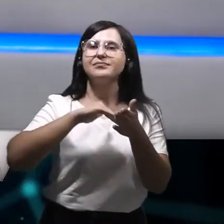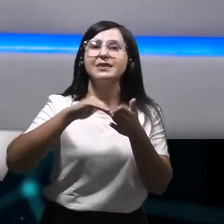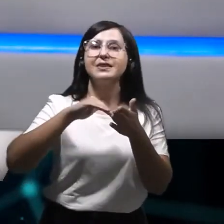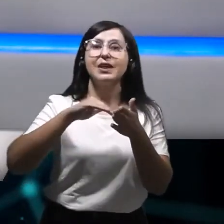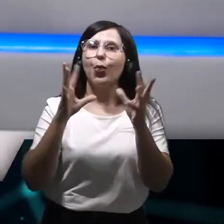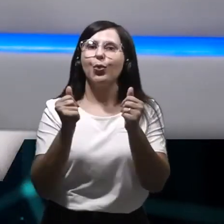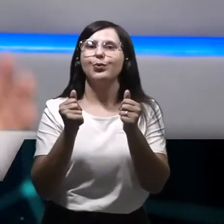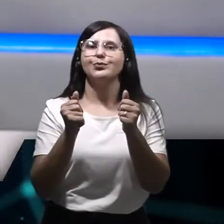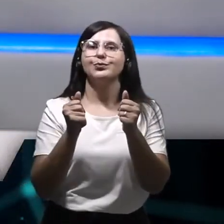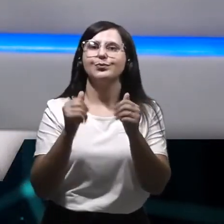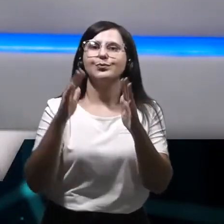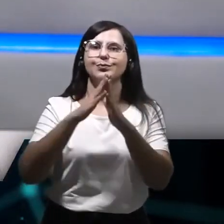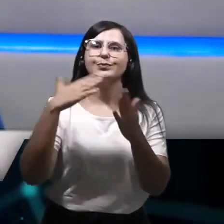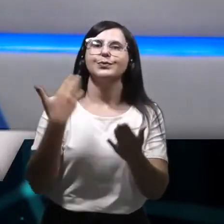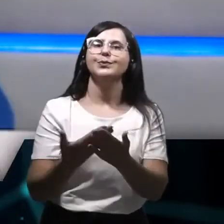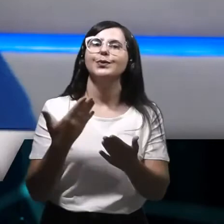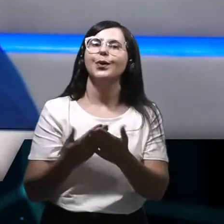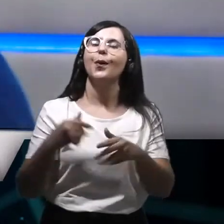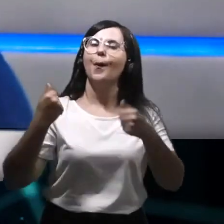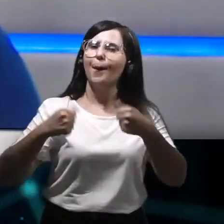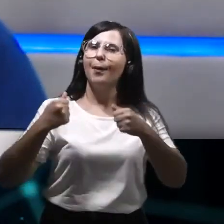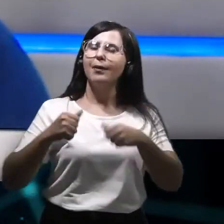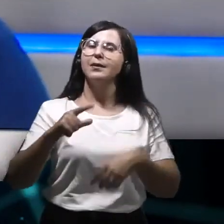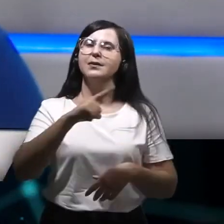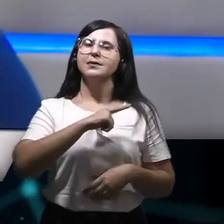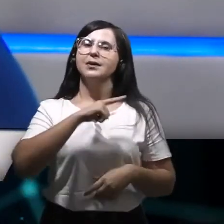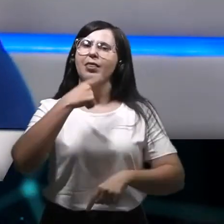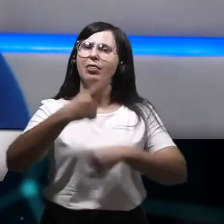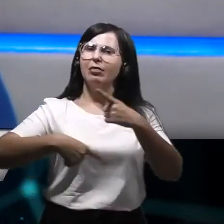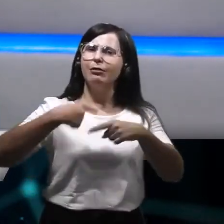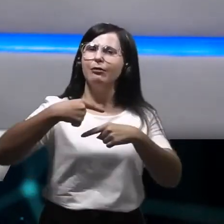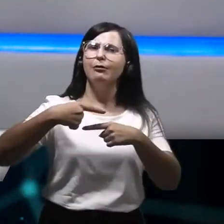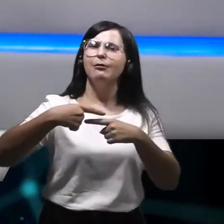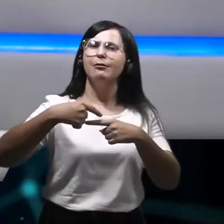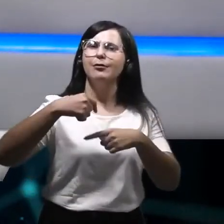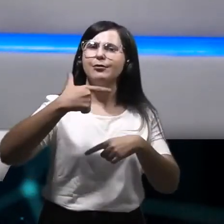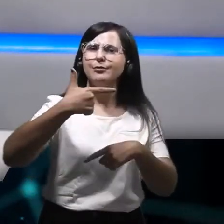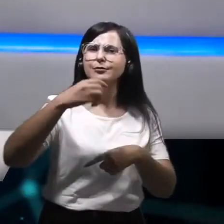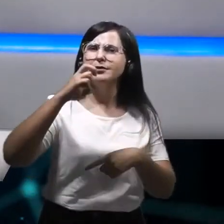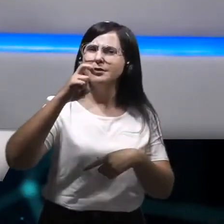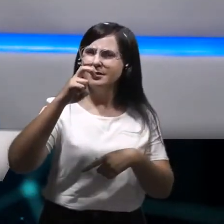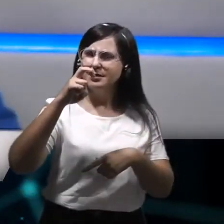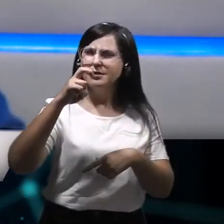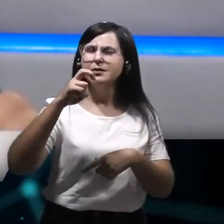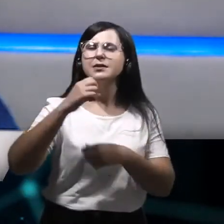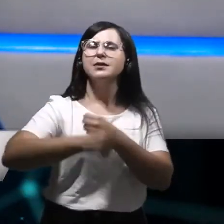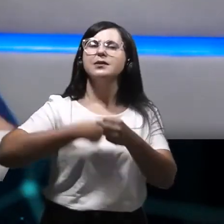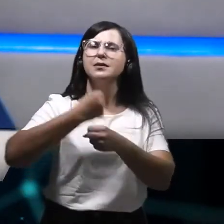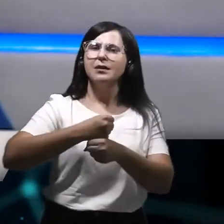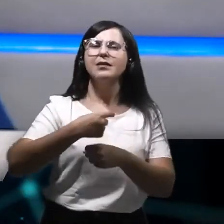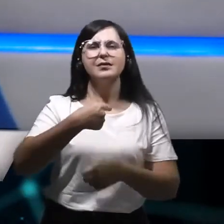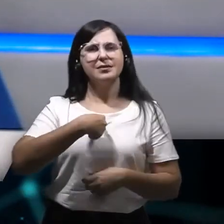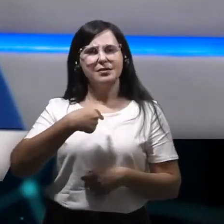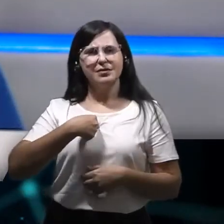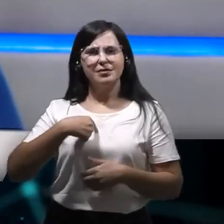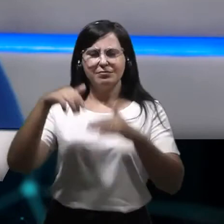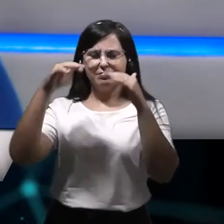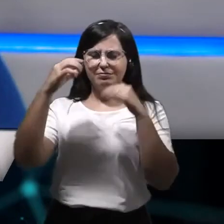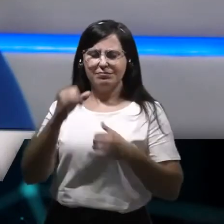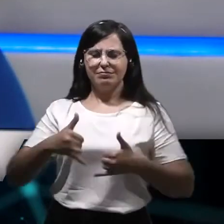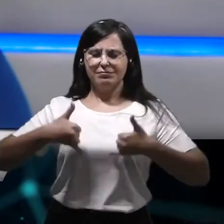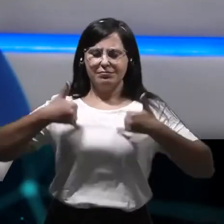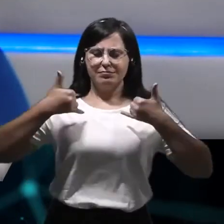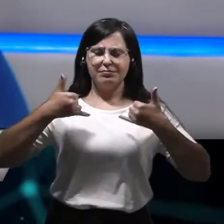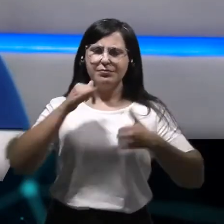de qualidade precisa ter. E depois de 25 anos, se o nosso município tem uma escola, eu tenho a honra de dizer que a